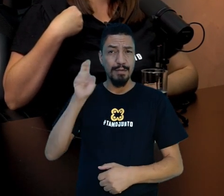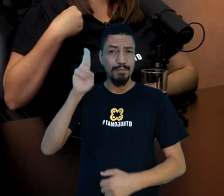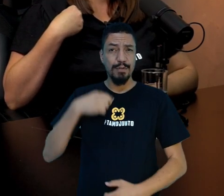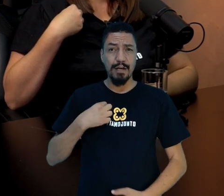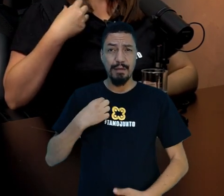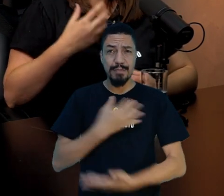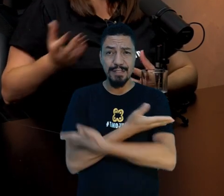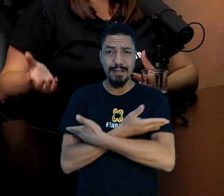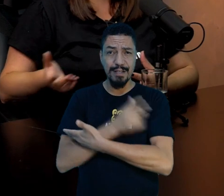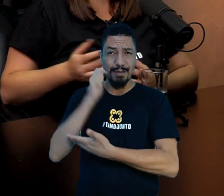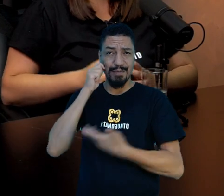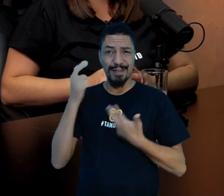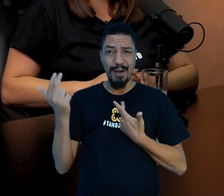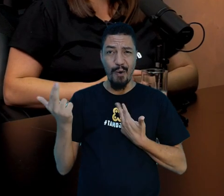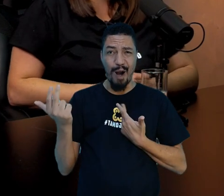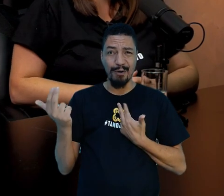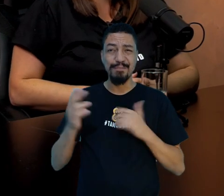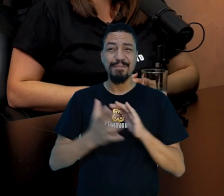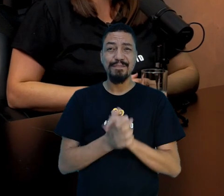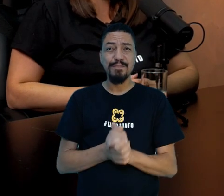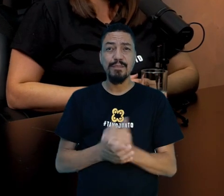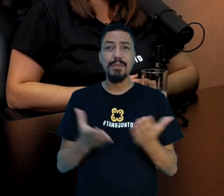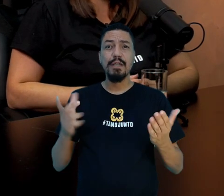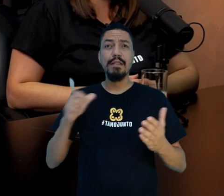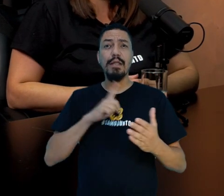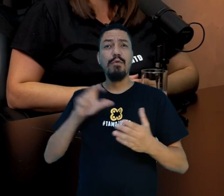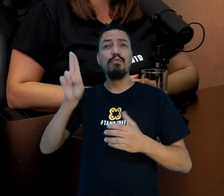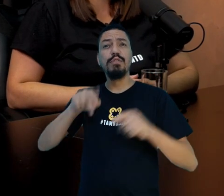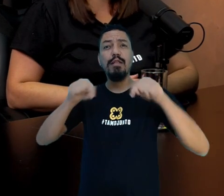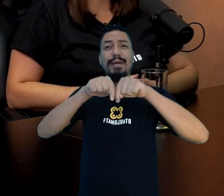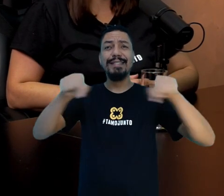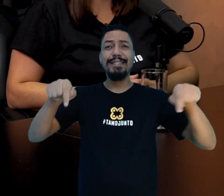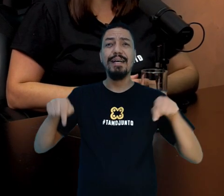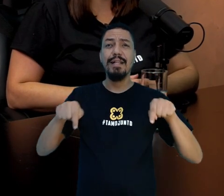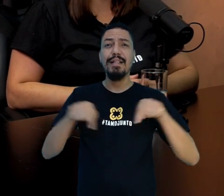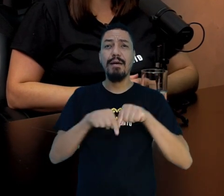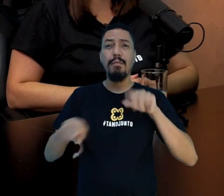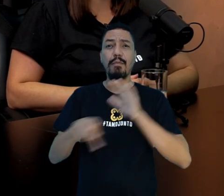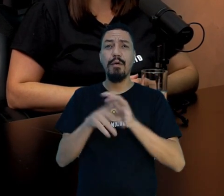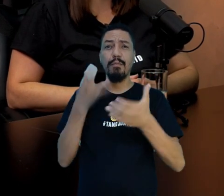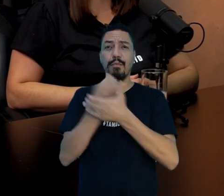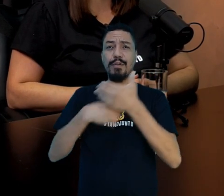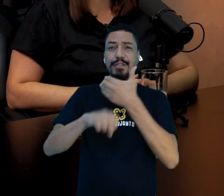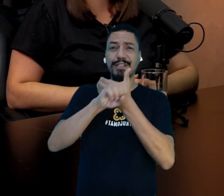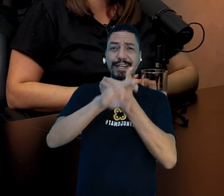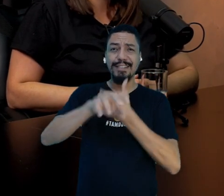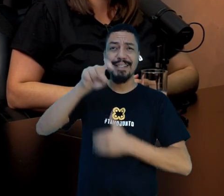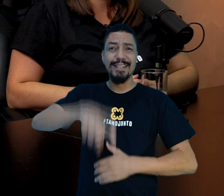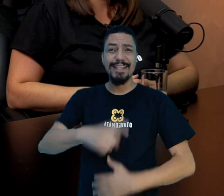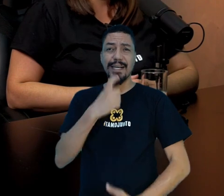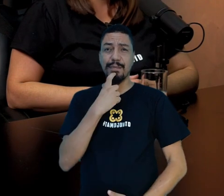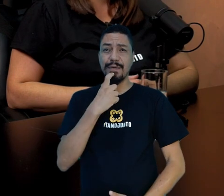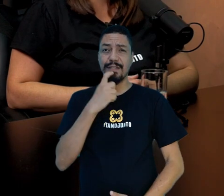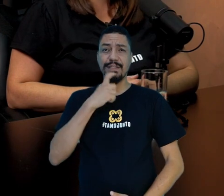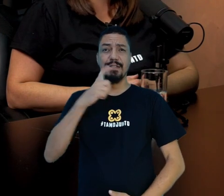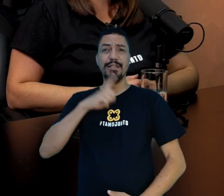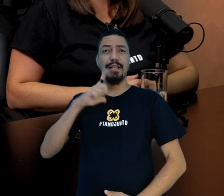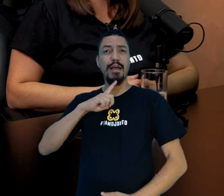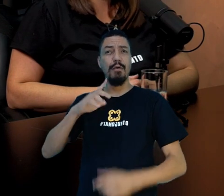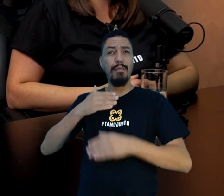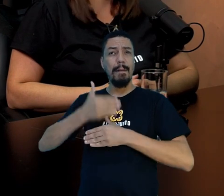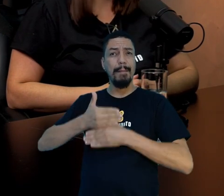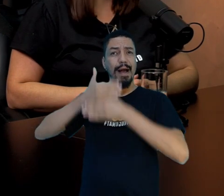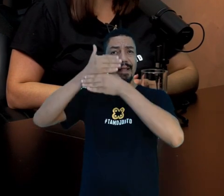a minha. Estamos aqui hoje gravando no estúdio de podcast em Campinas, portanto, ao nosso fundo aqui uma parede cinza,